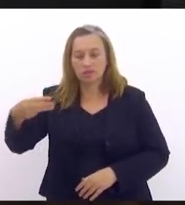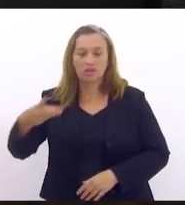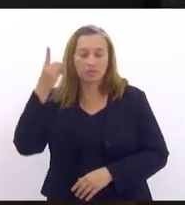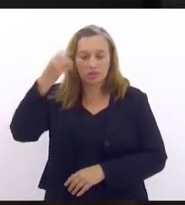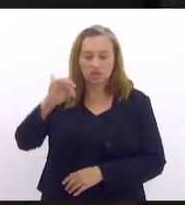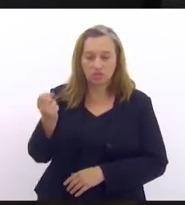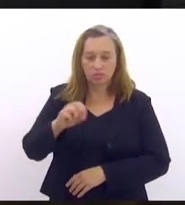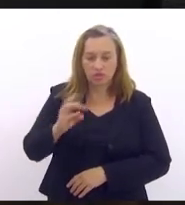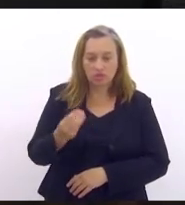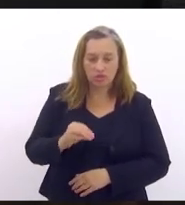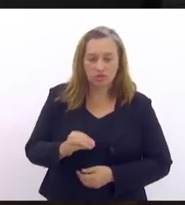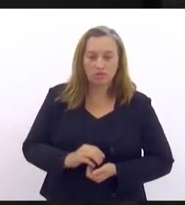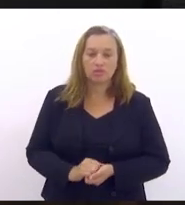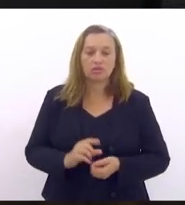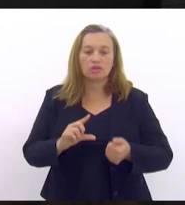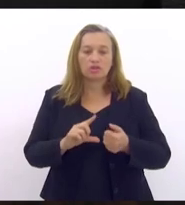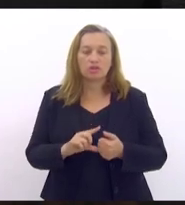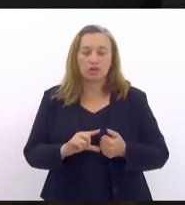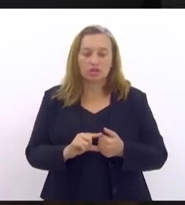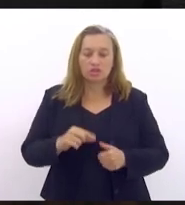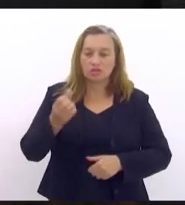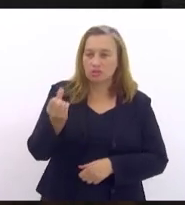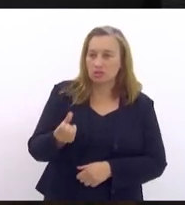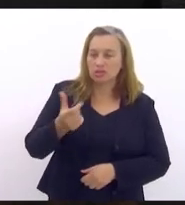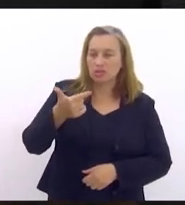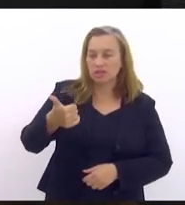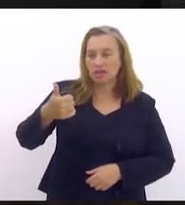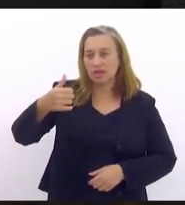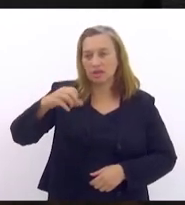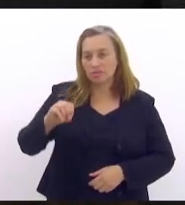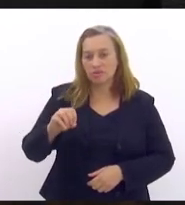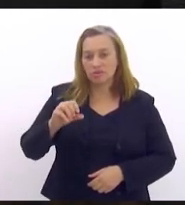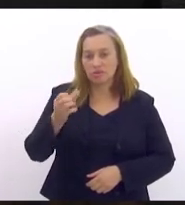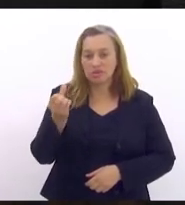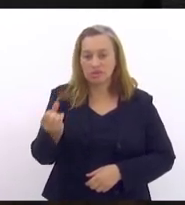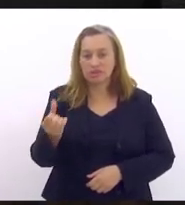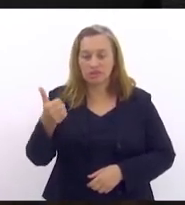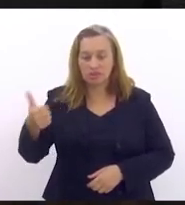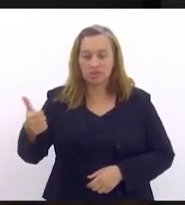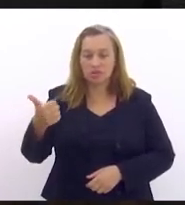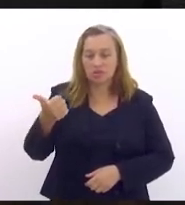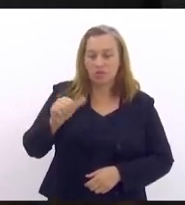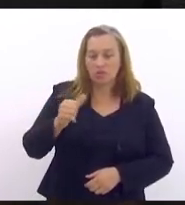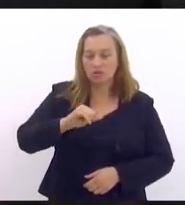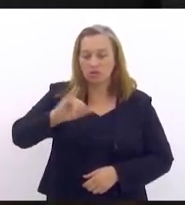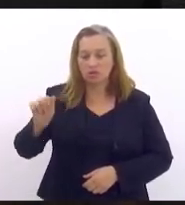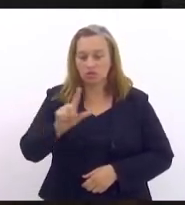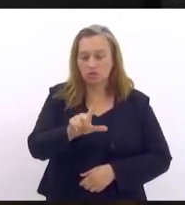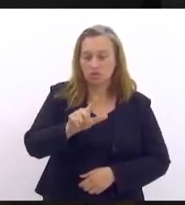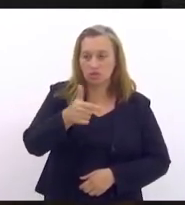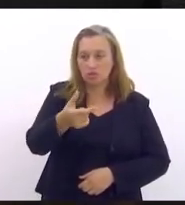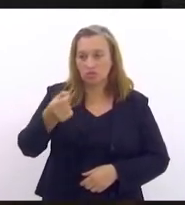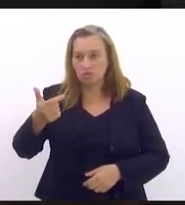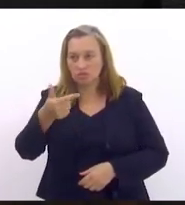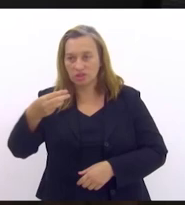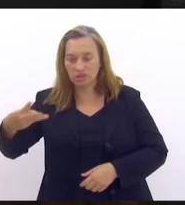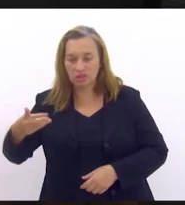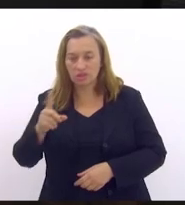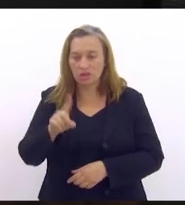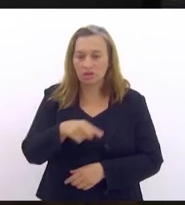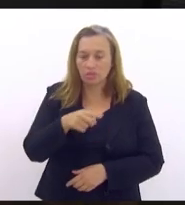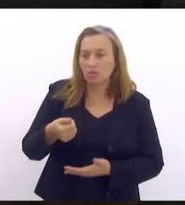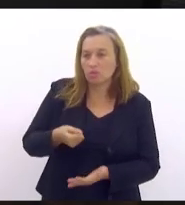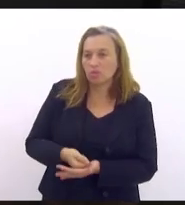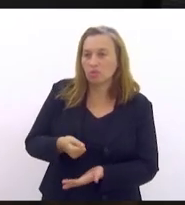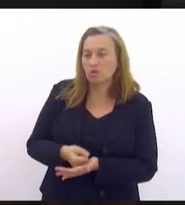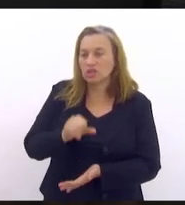Machado, que revoga o artigo 6º da lei número 10.061, de 11 de julho de 2023, que proíbe a